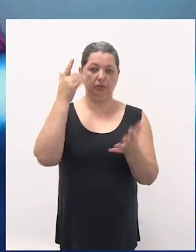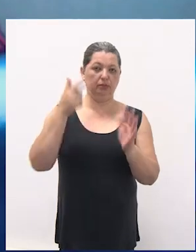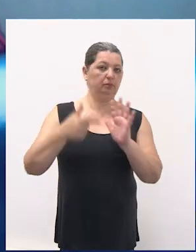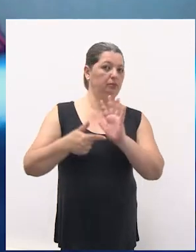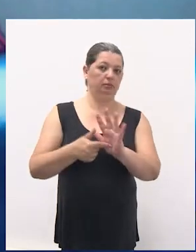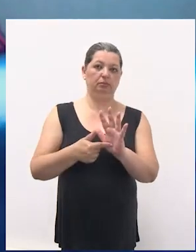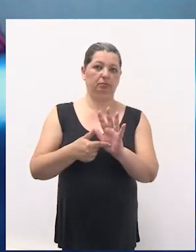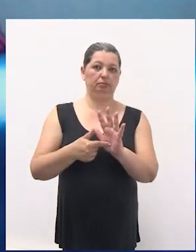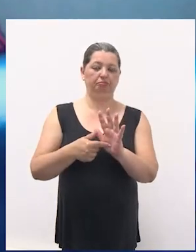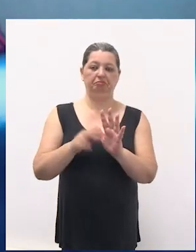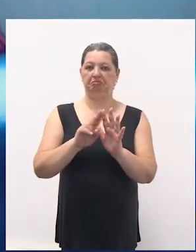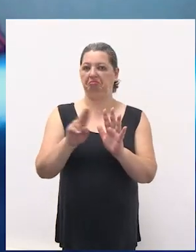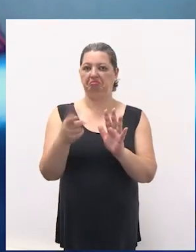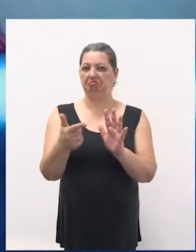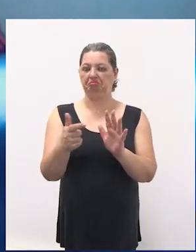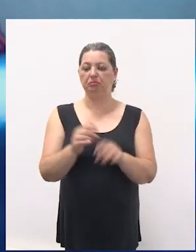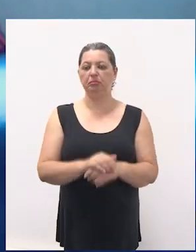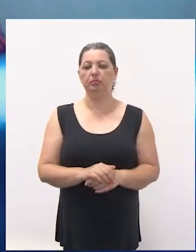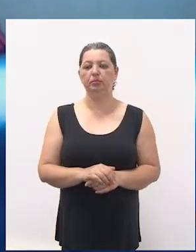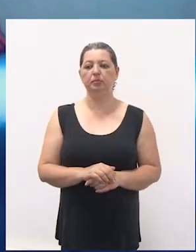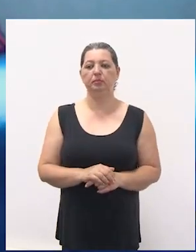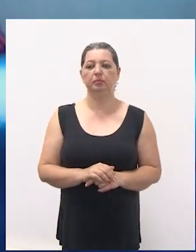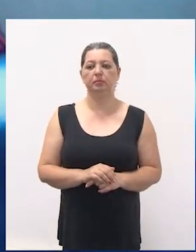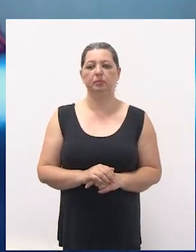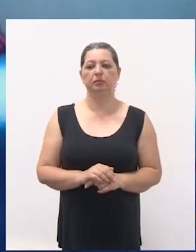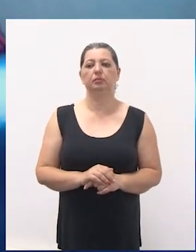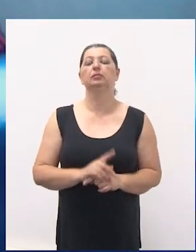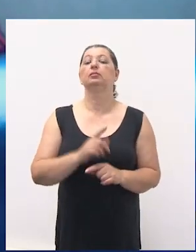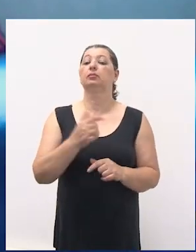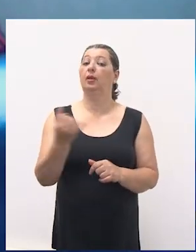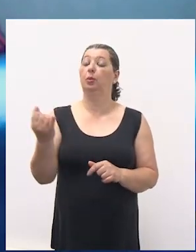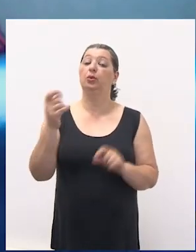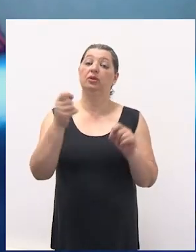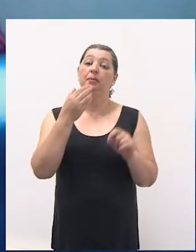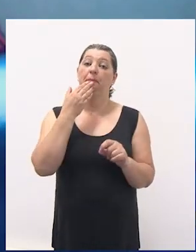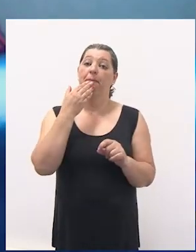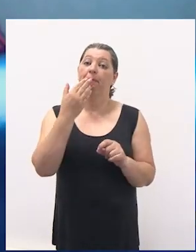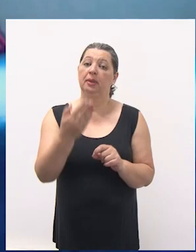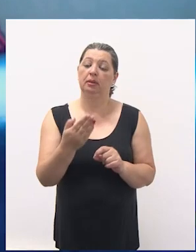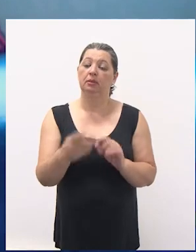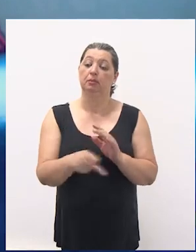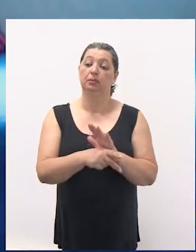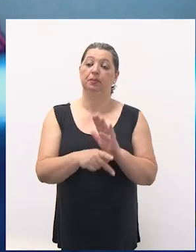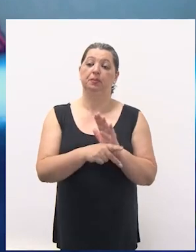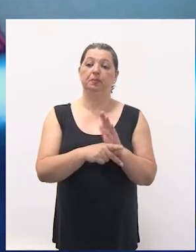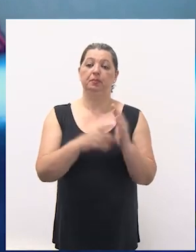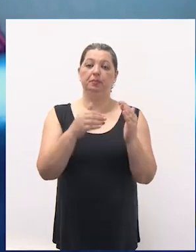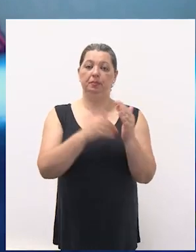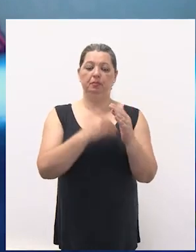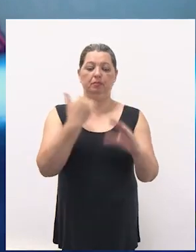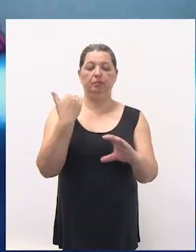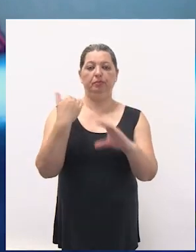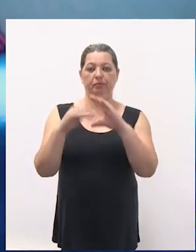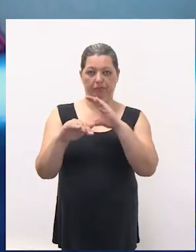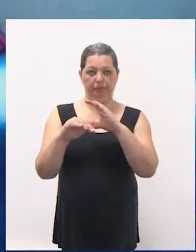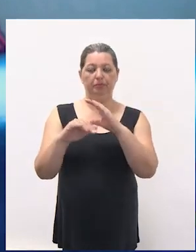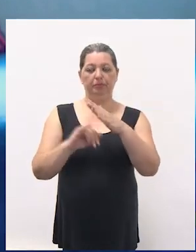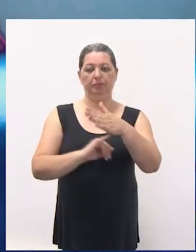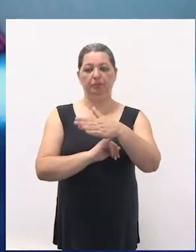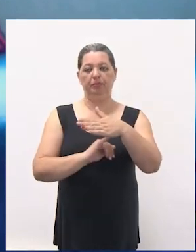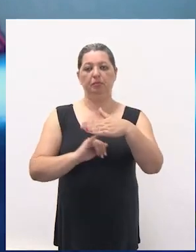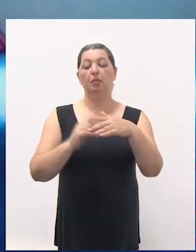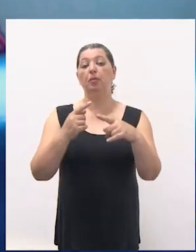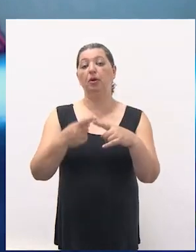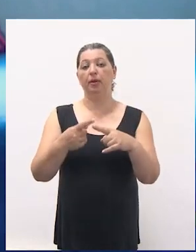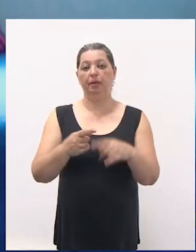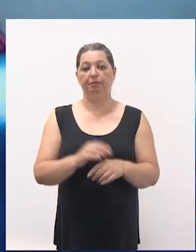que esses documentos você peça o login deles, para eles entrarem com a conta deles institucional. Por